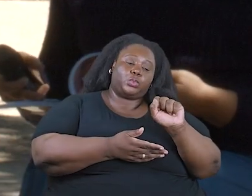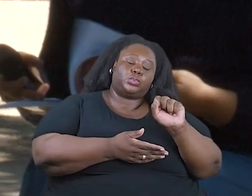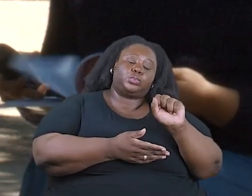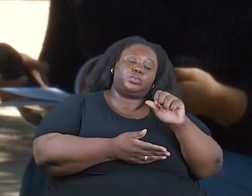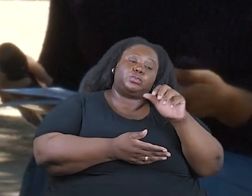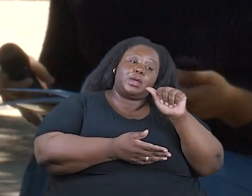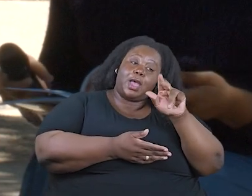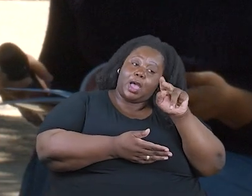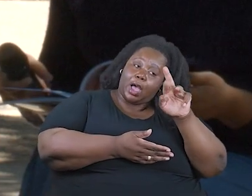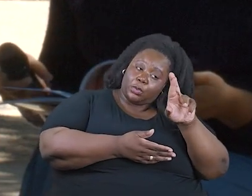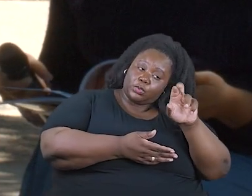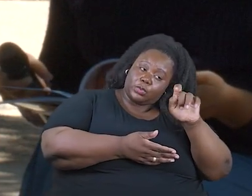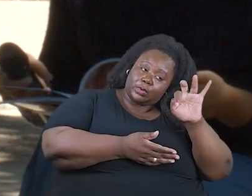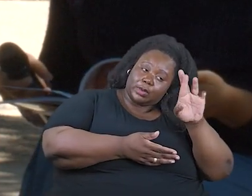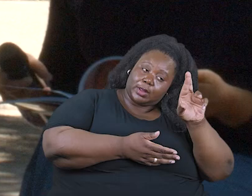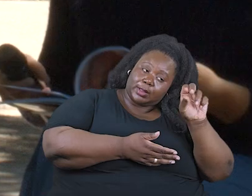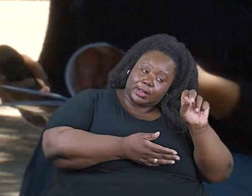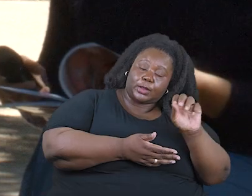Paulo Bruschi,